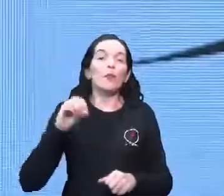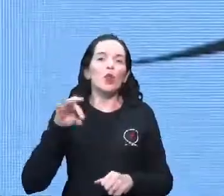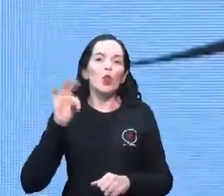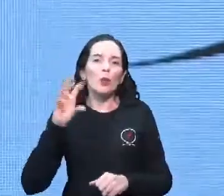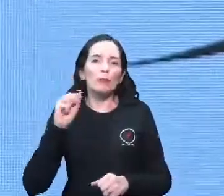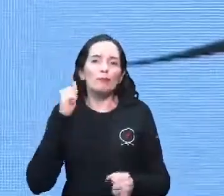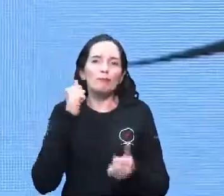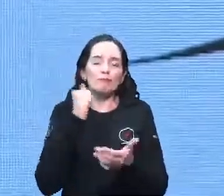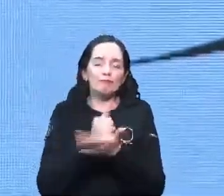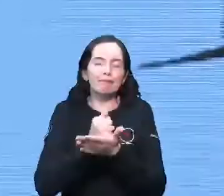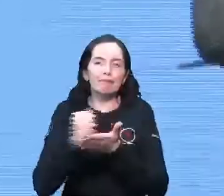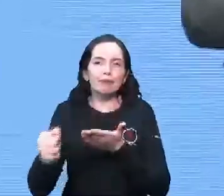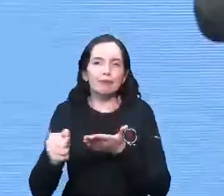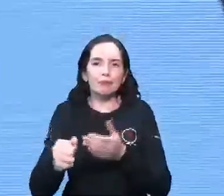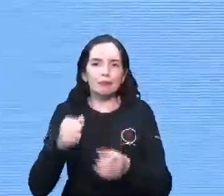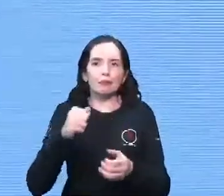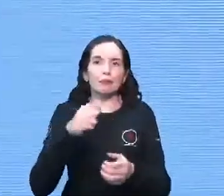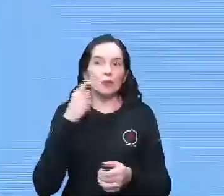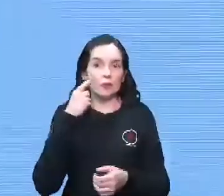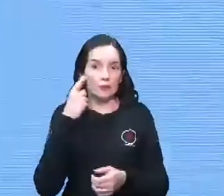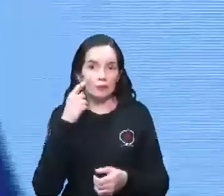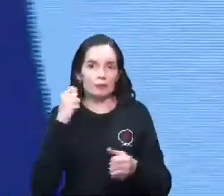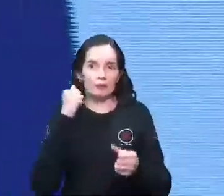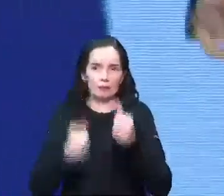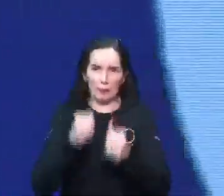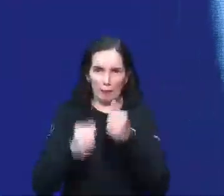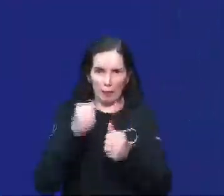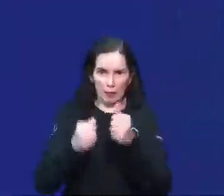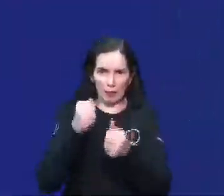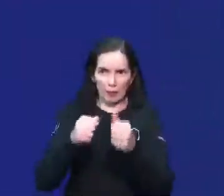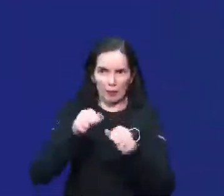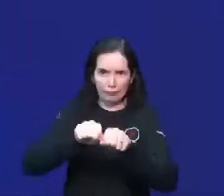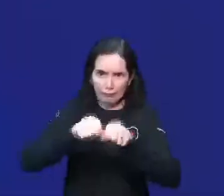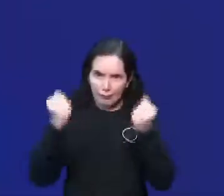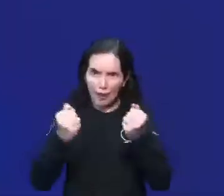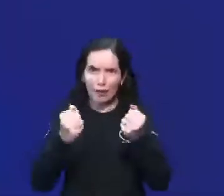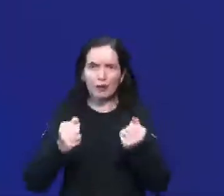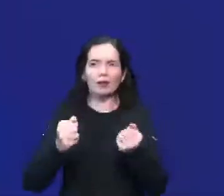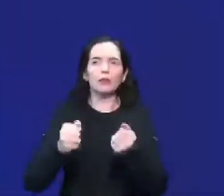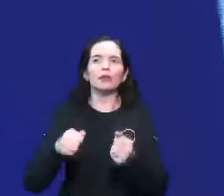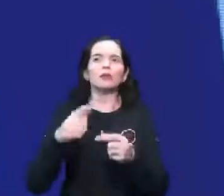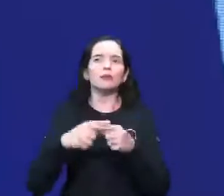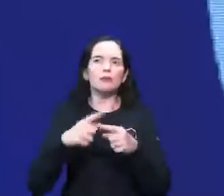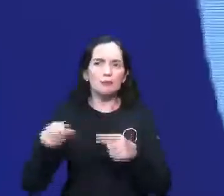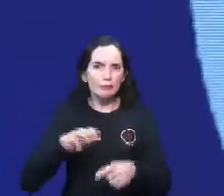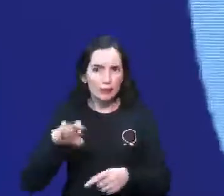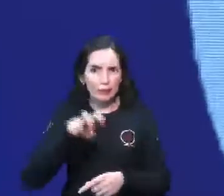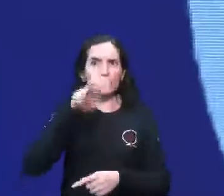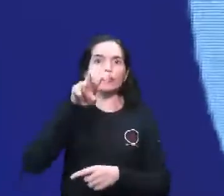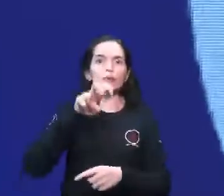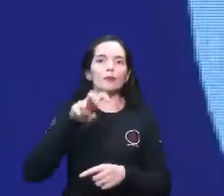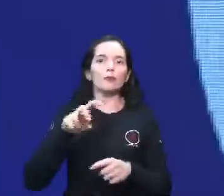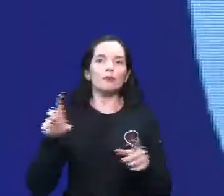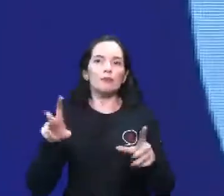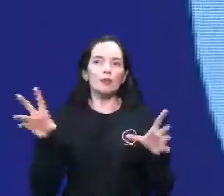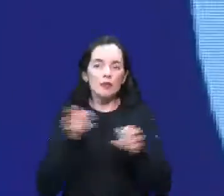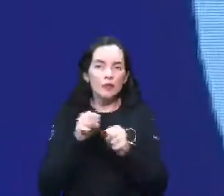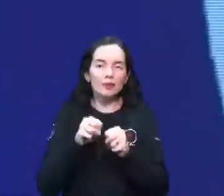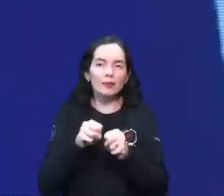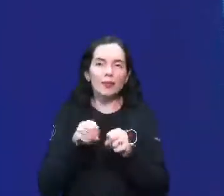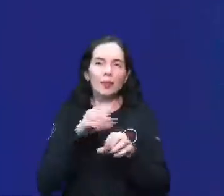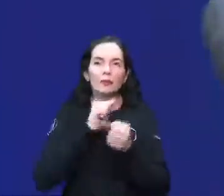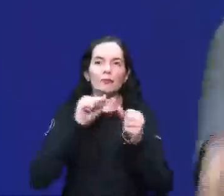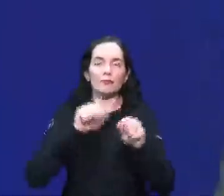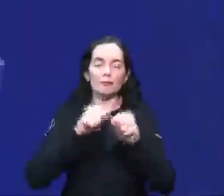Eu já vi o motor bater acelerando, porque correu demais, mas eu fiz assim, ó, desliguei e ouvi um track, e aí acabou, não